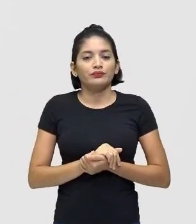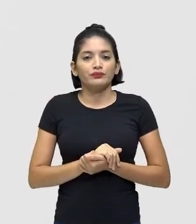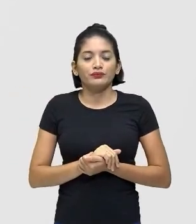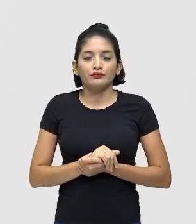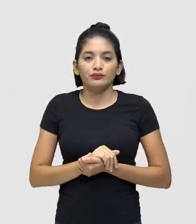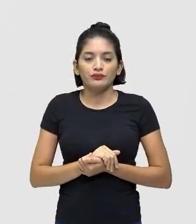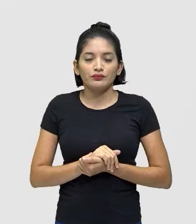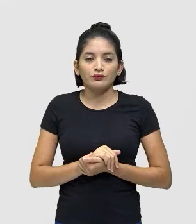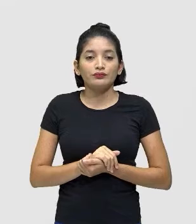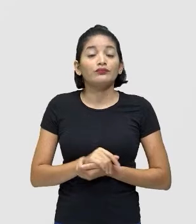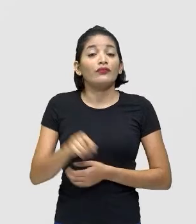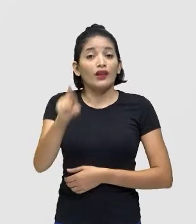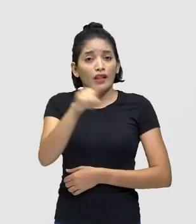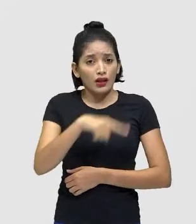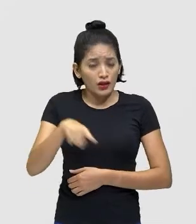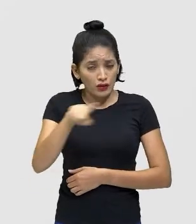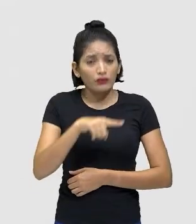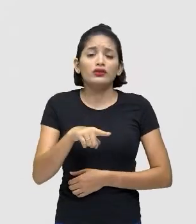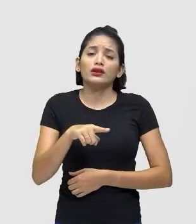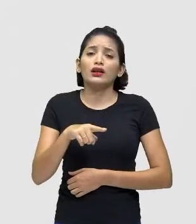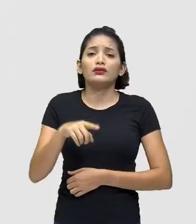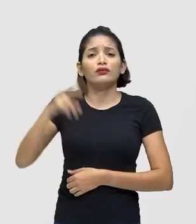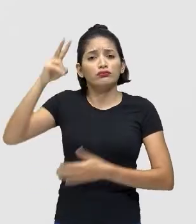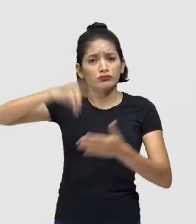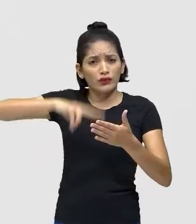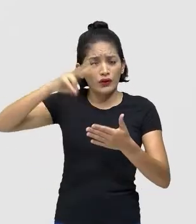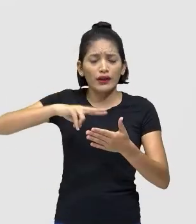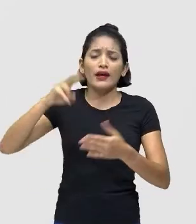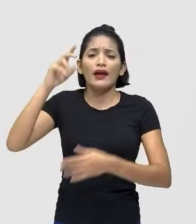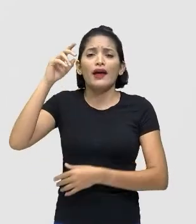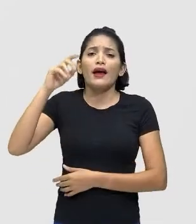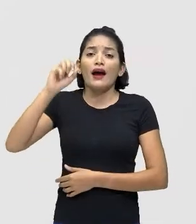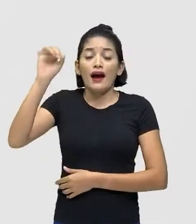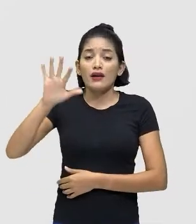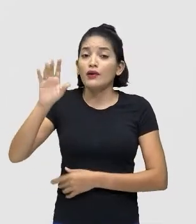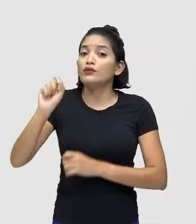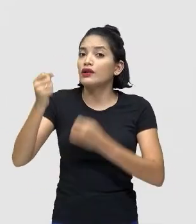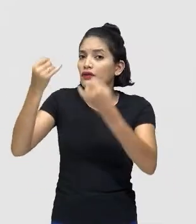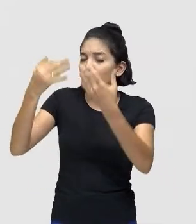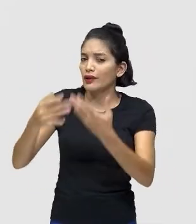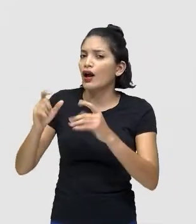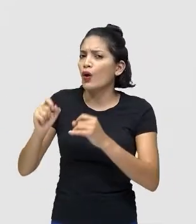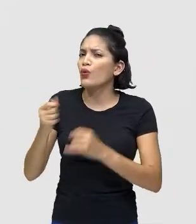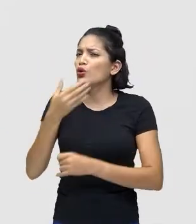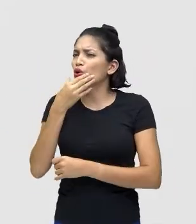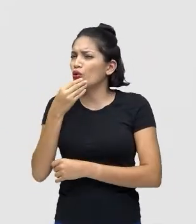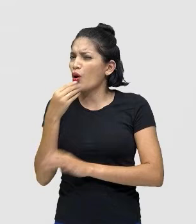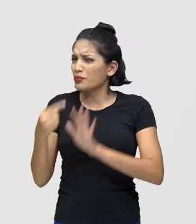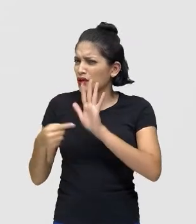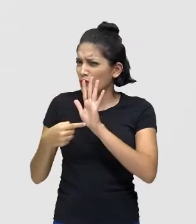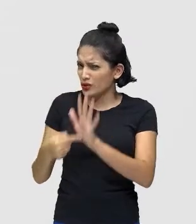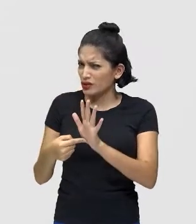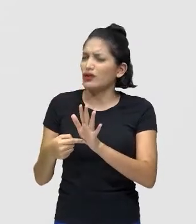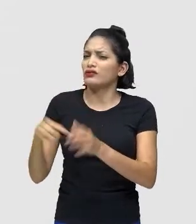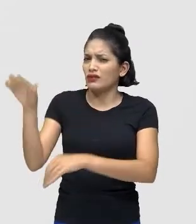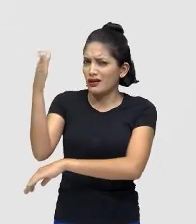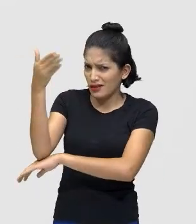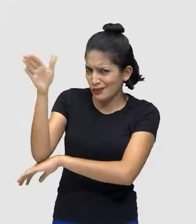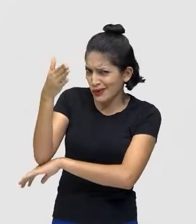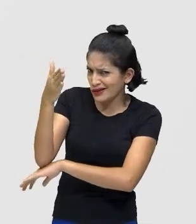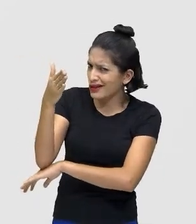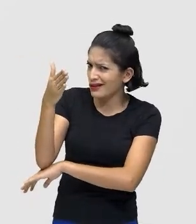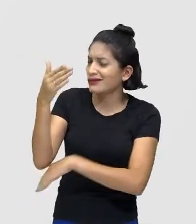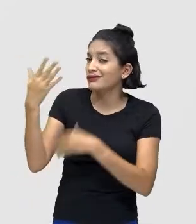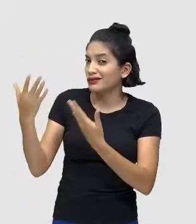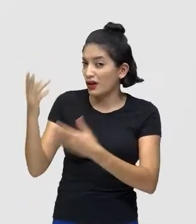ano irão ler a imagem e vão dizer a ela o seguinte: o que essa imagem está transportando a vocês?